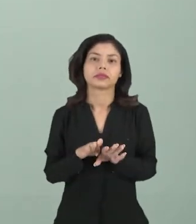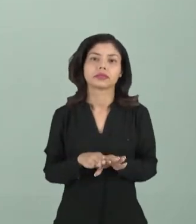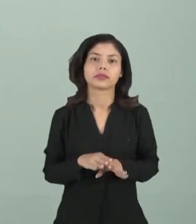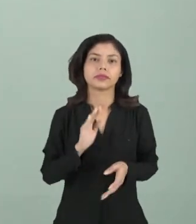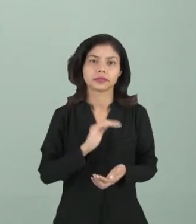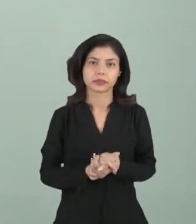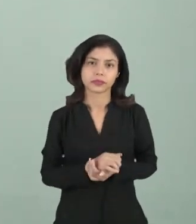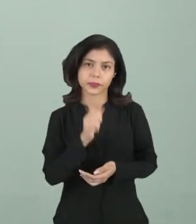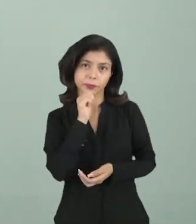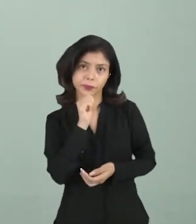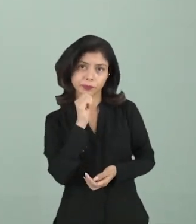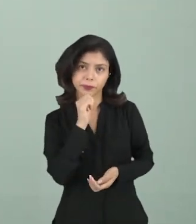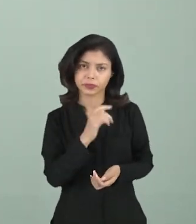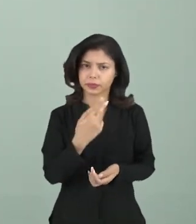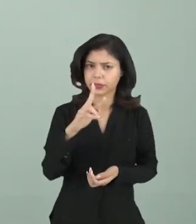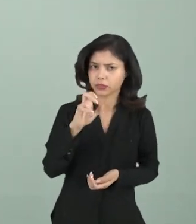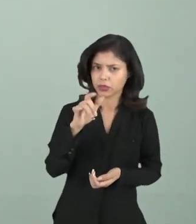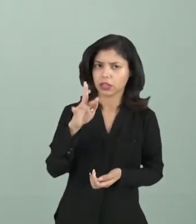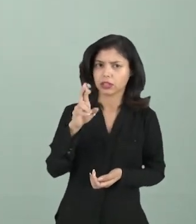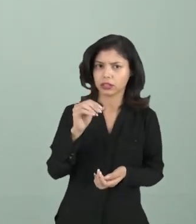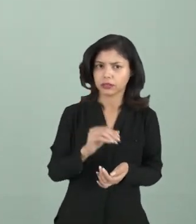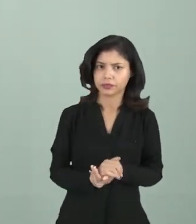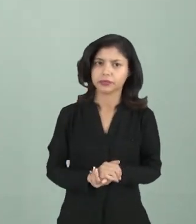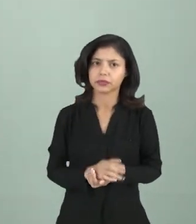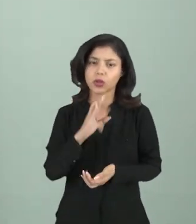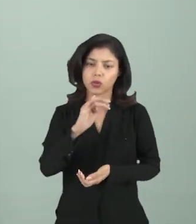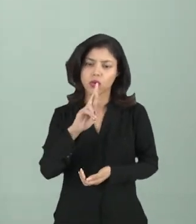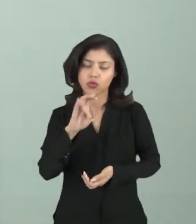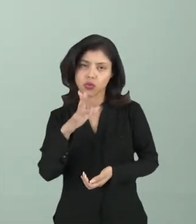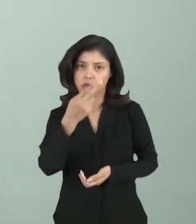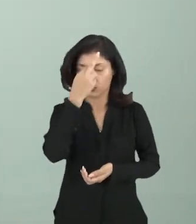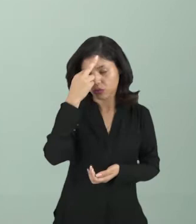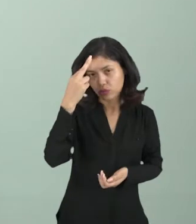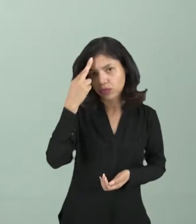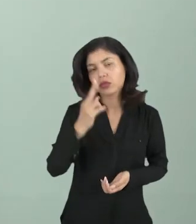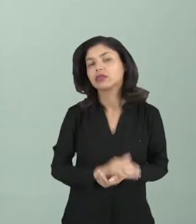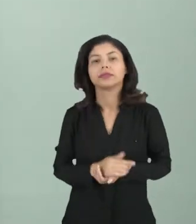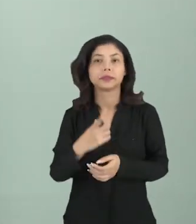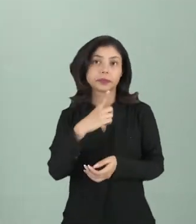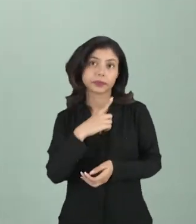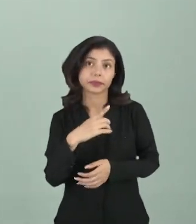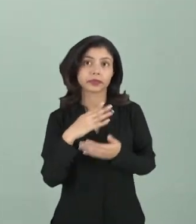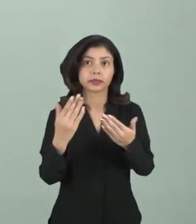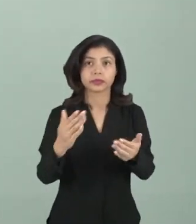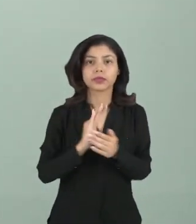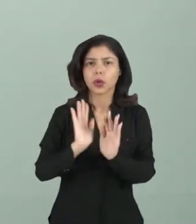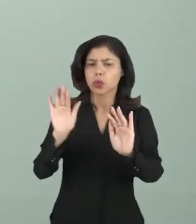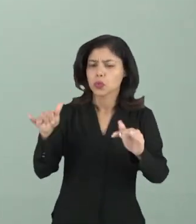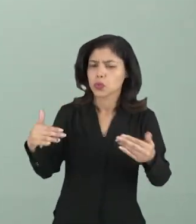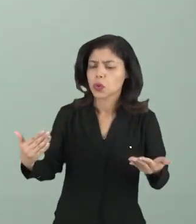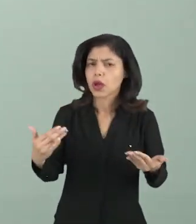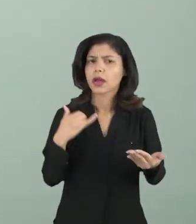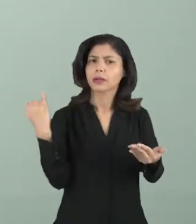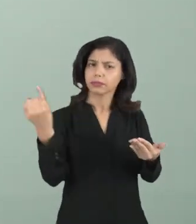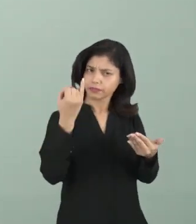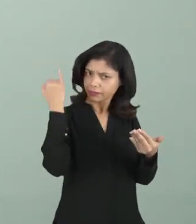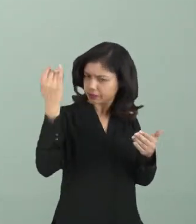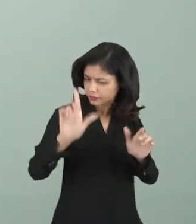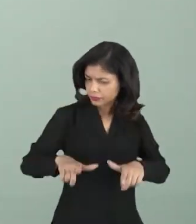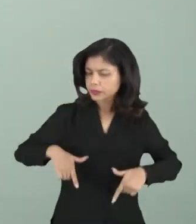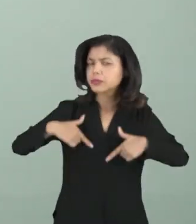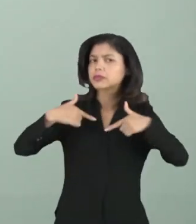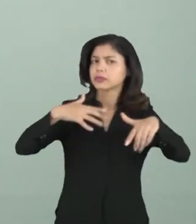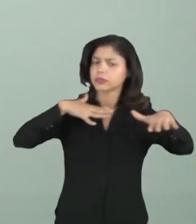apesar das peculiaridades, apesar das conjunturas históricas distintas, qual a principal pauta de luta